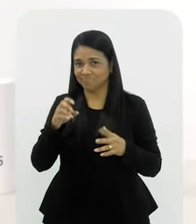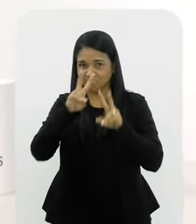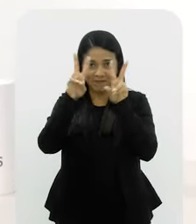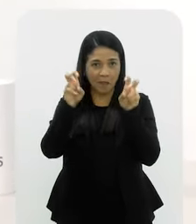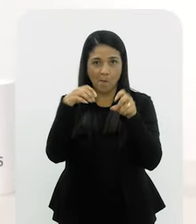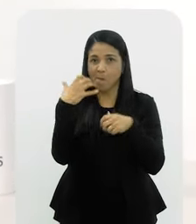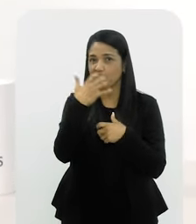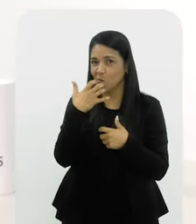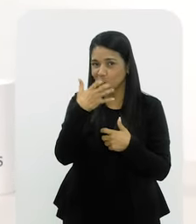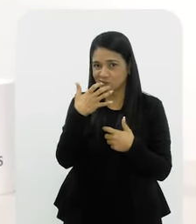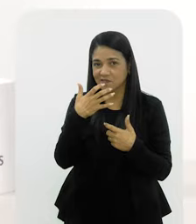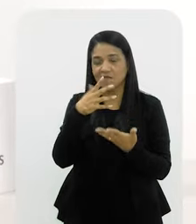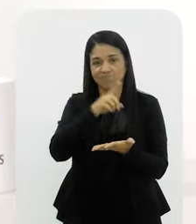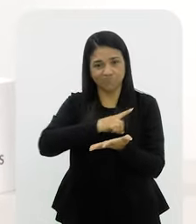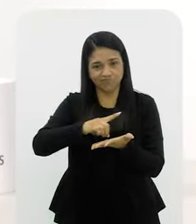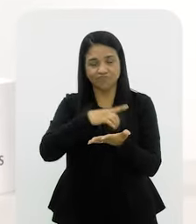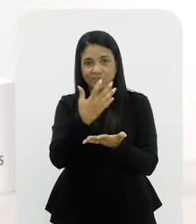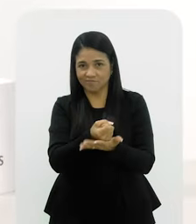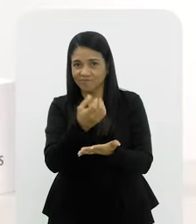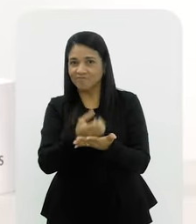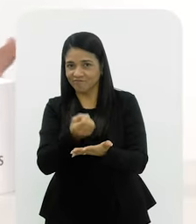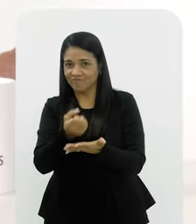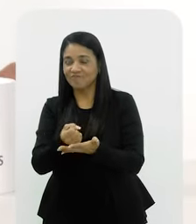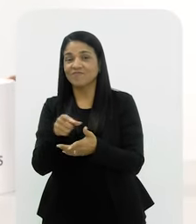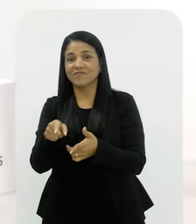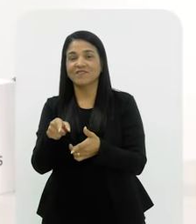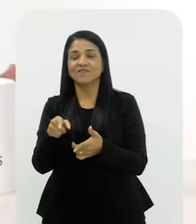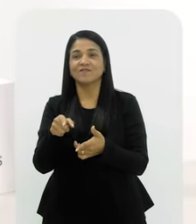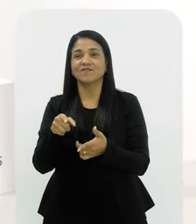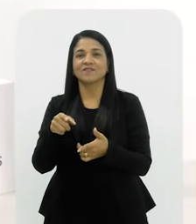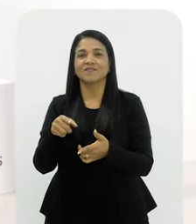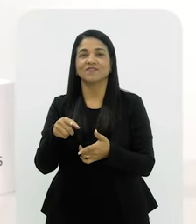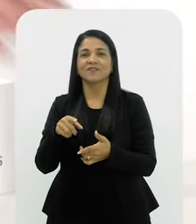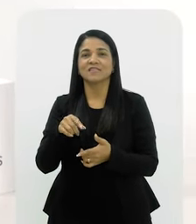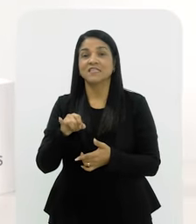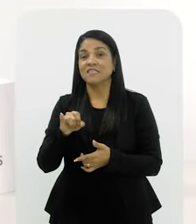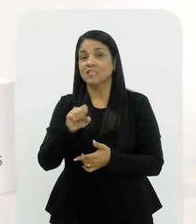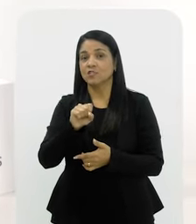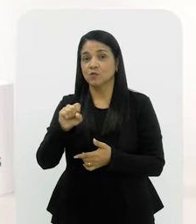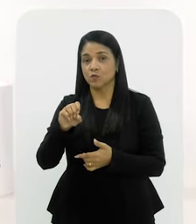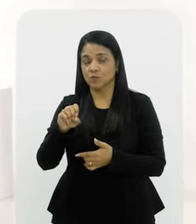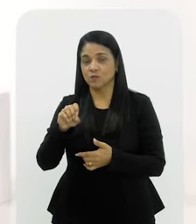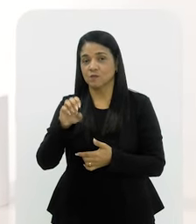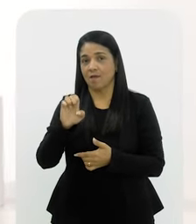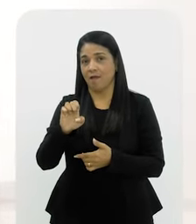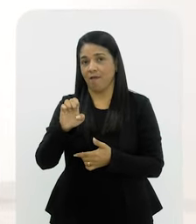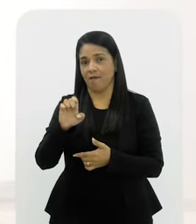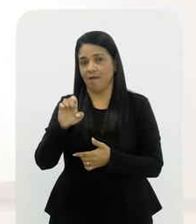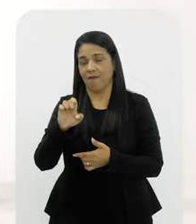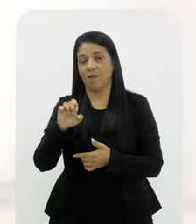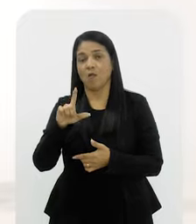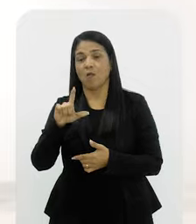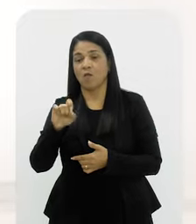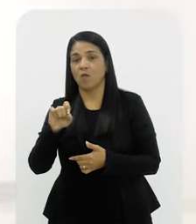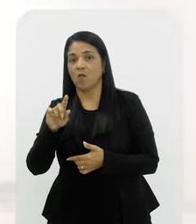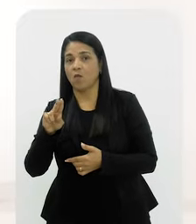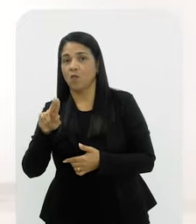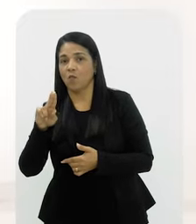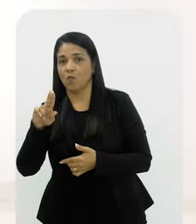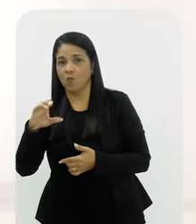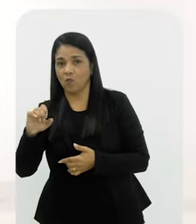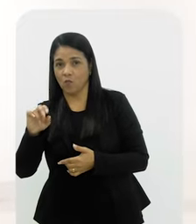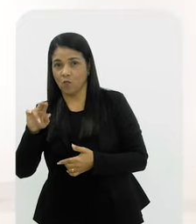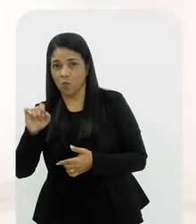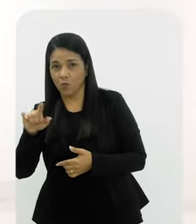Alcione dos grandes sucessos, do grande boom que foi Nem Morta, Isso é uma Loucura, para cá. Então, dali eu passei a ser